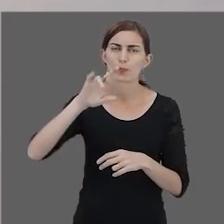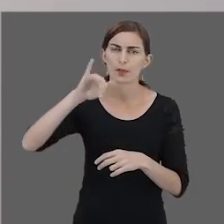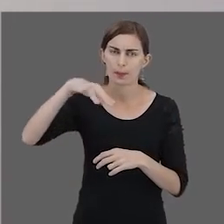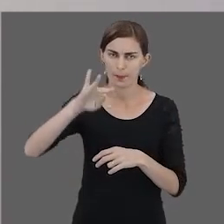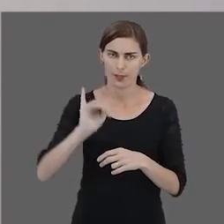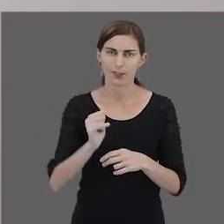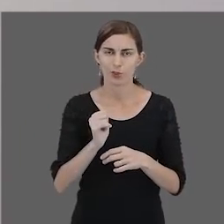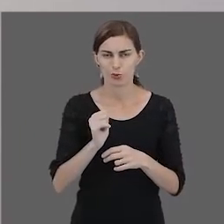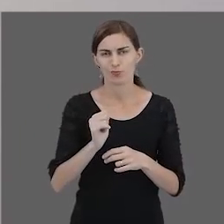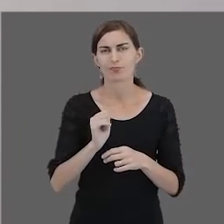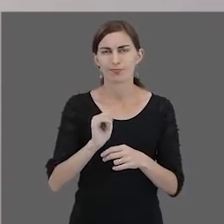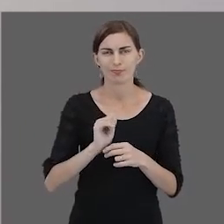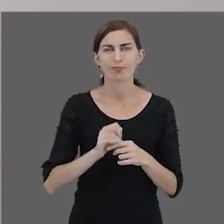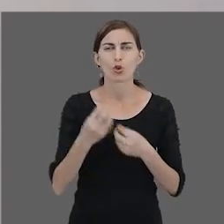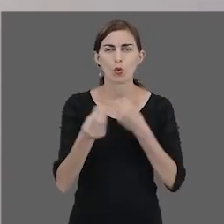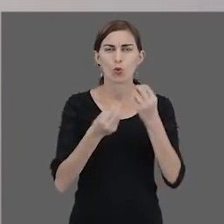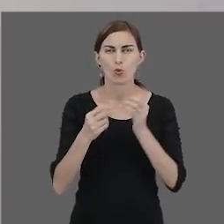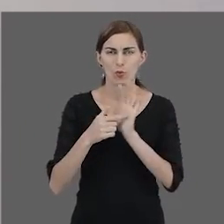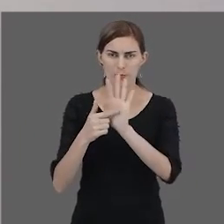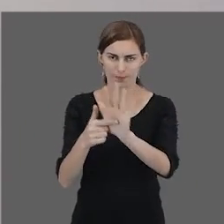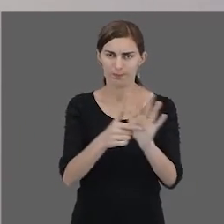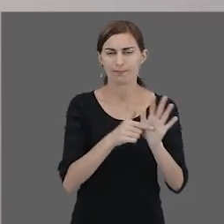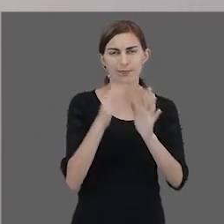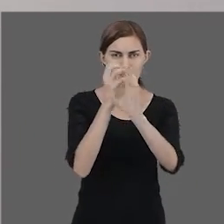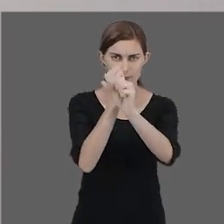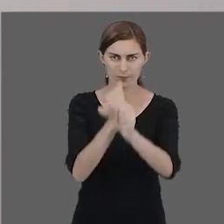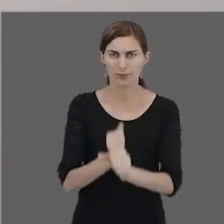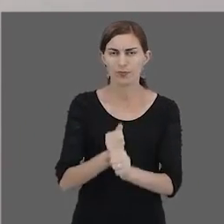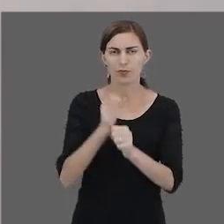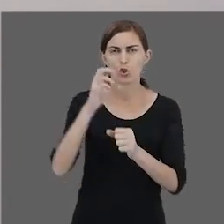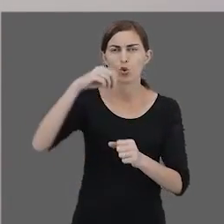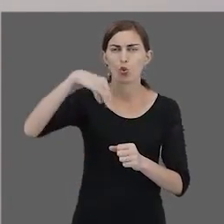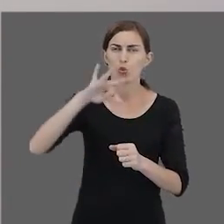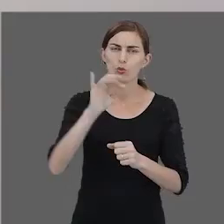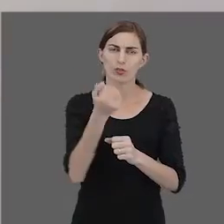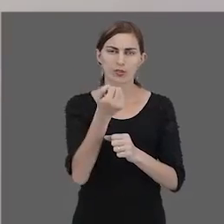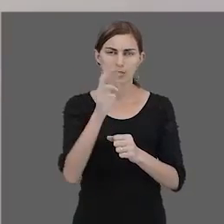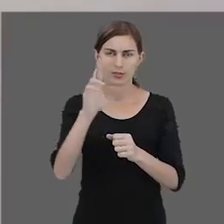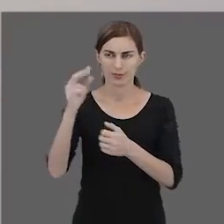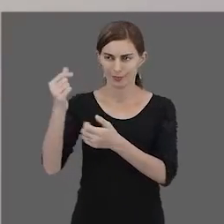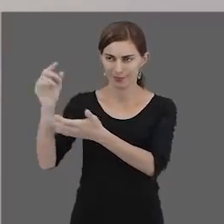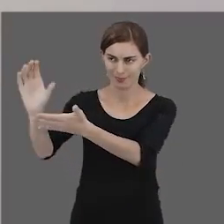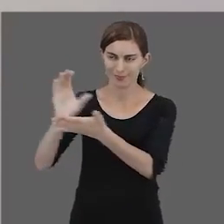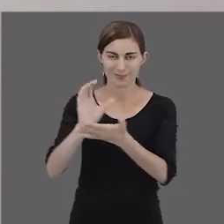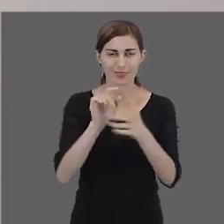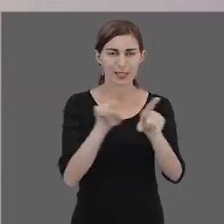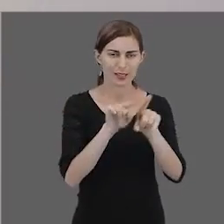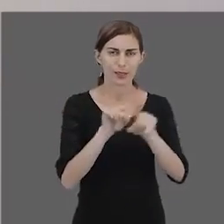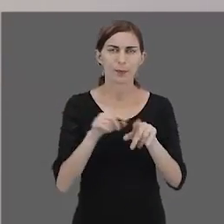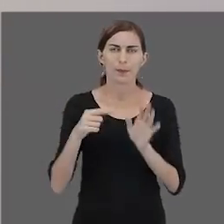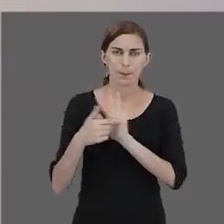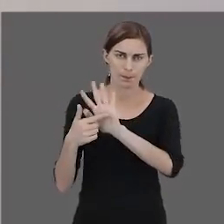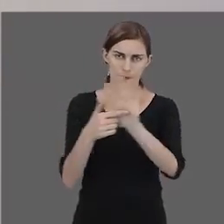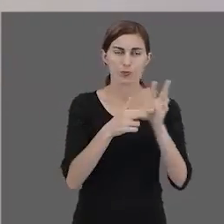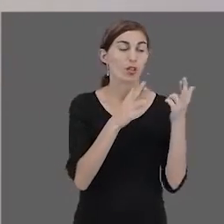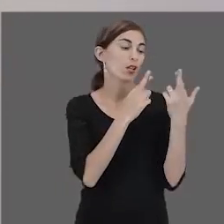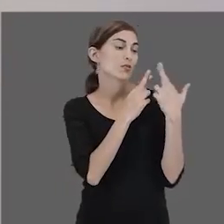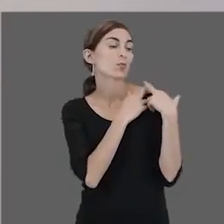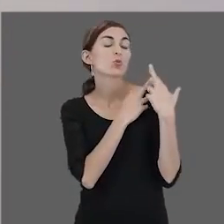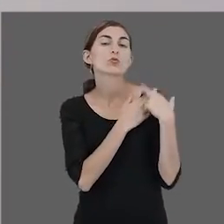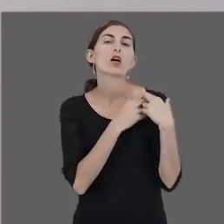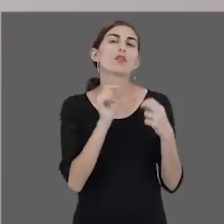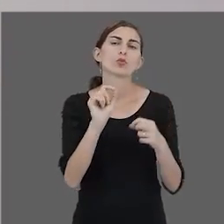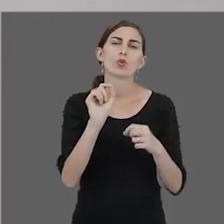institucional, como prestar conta do recurso e também a gente trouxe para vocês a responsabilização